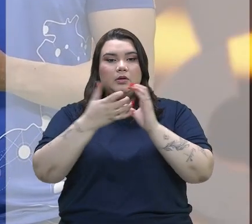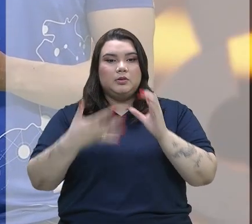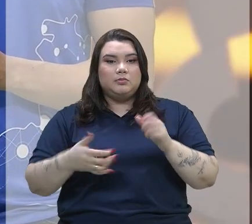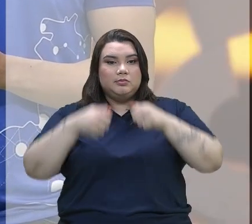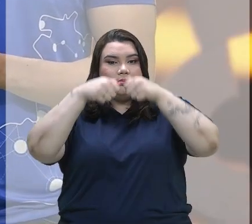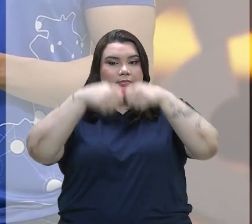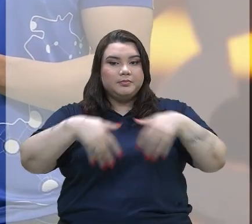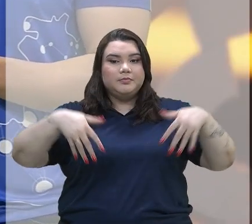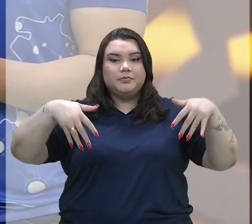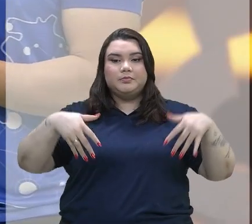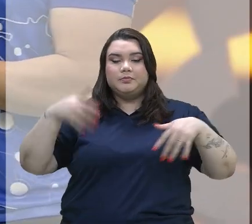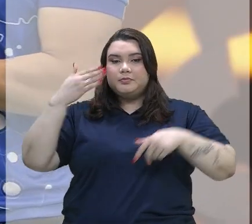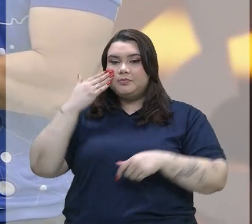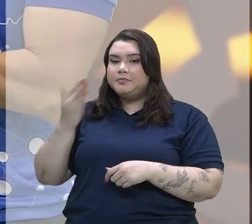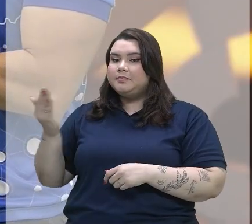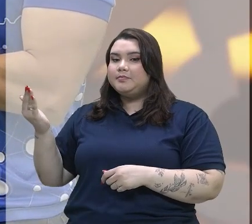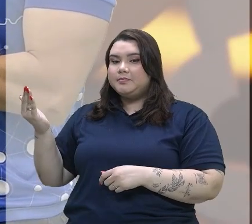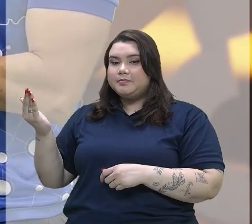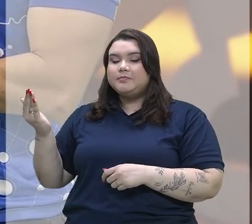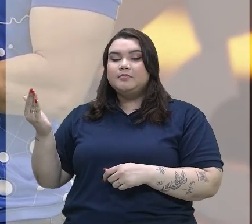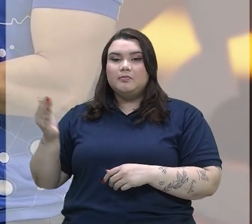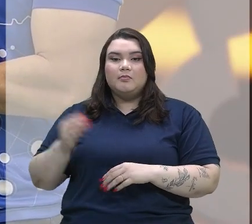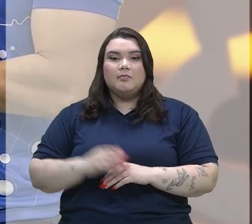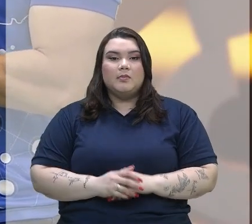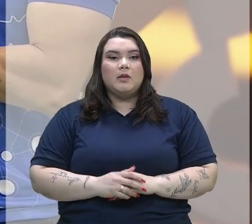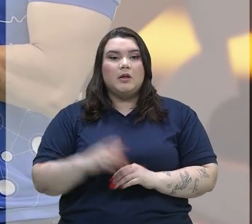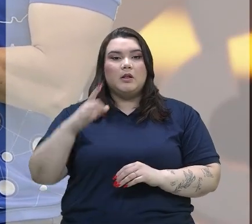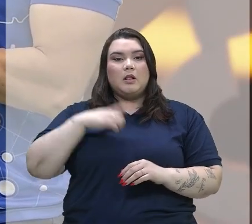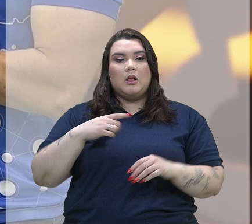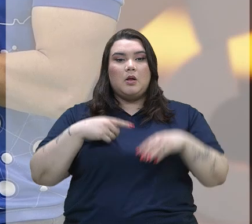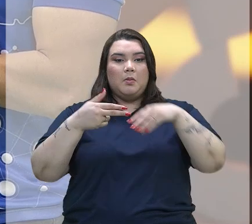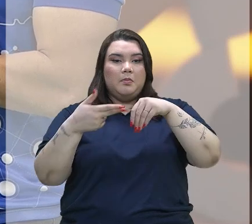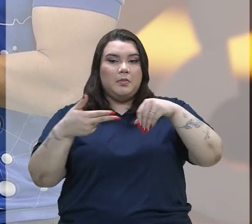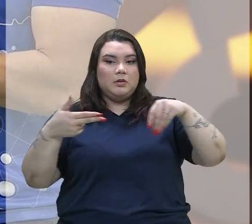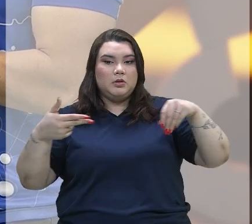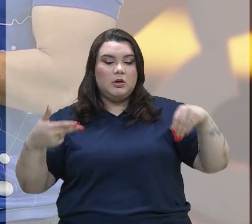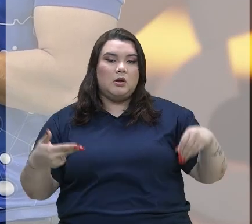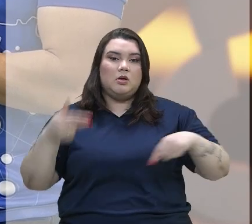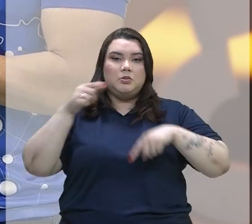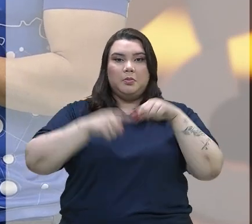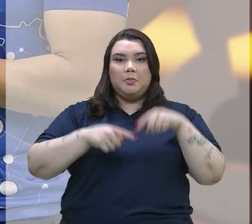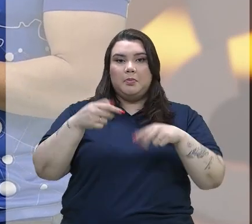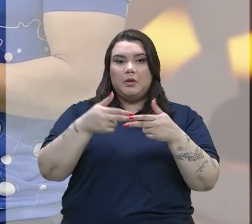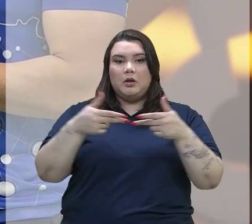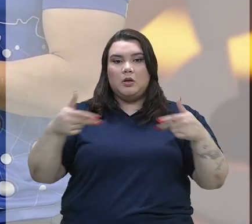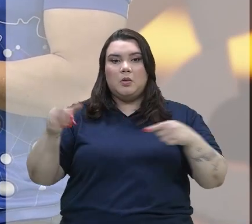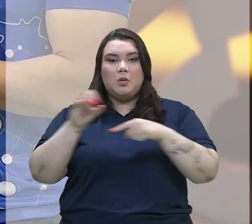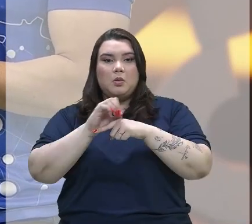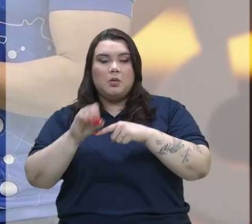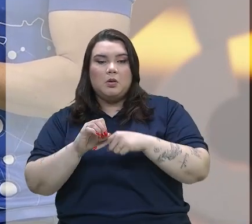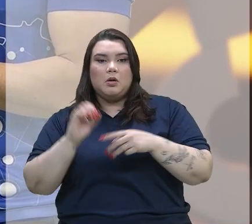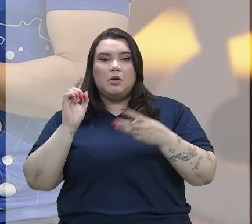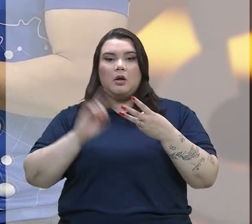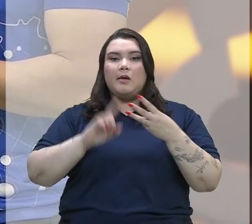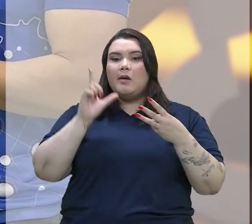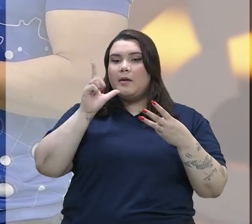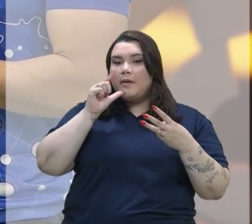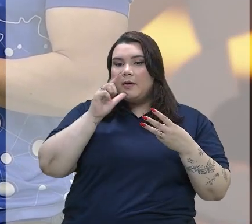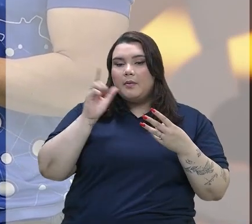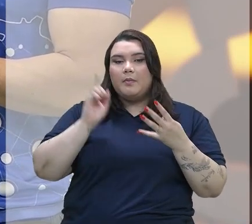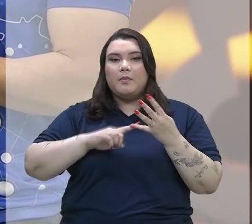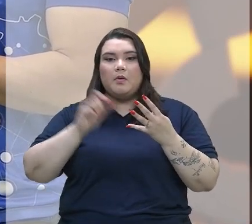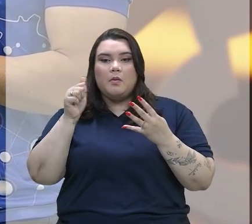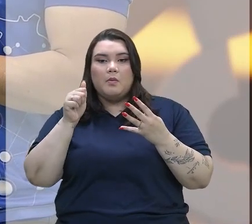Acompanhe aqui comigo. Já vimos aqui, olha, nós temos os minerais, a matéria orgânica, a água, temos também o